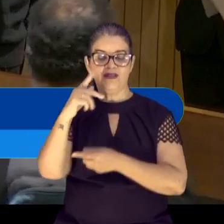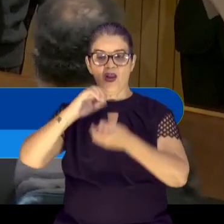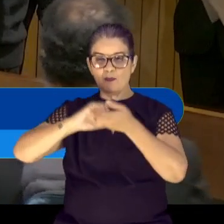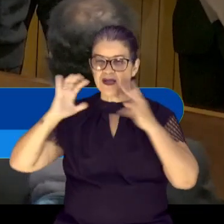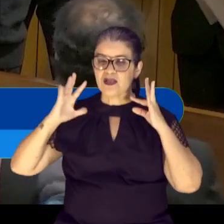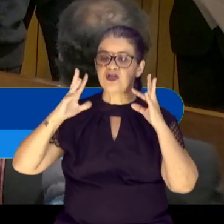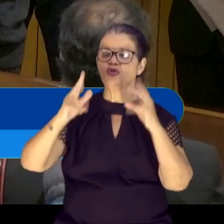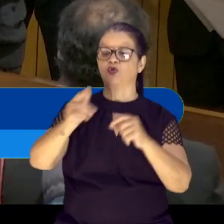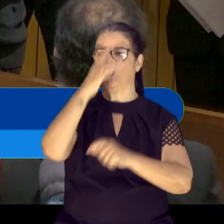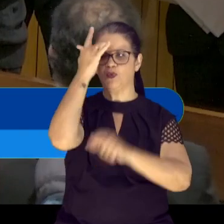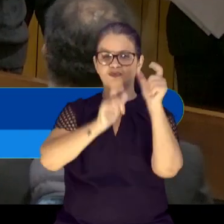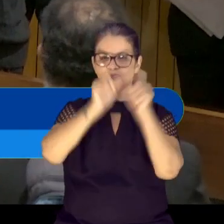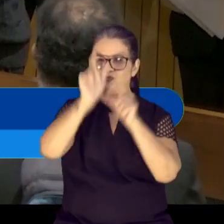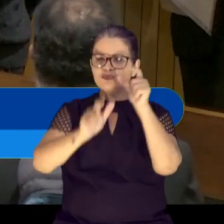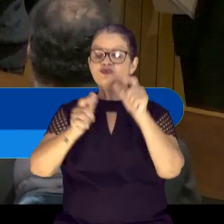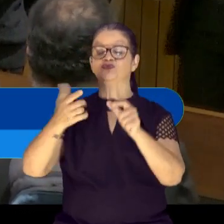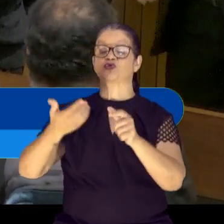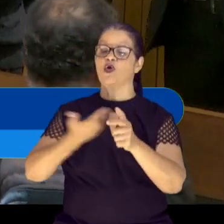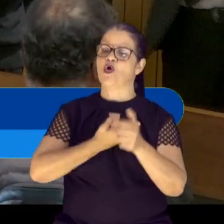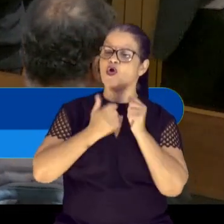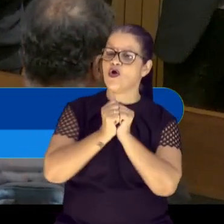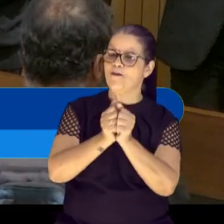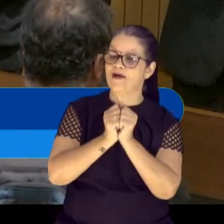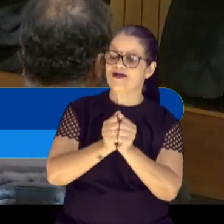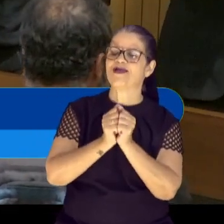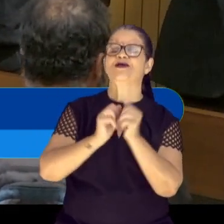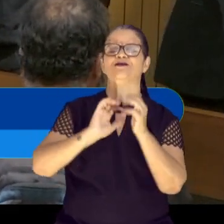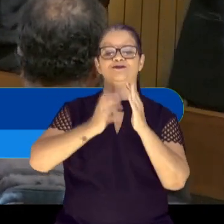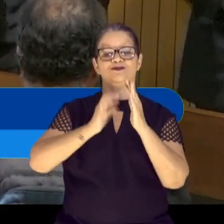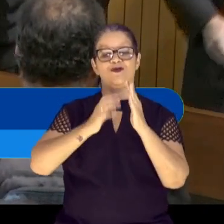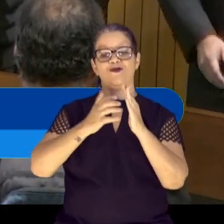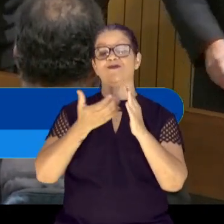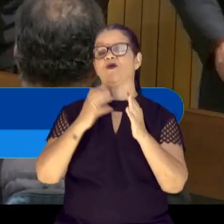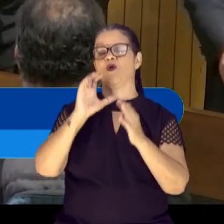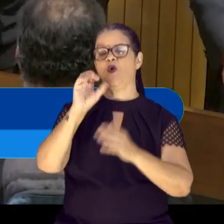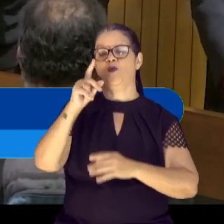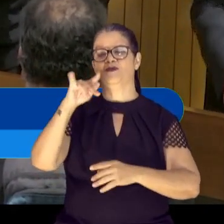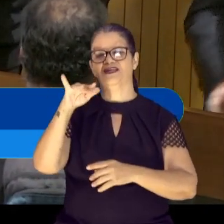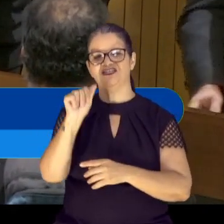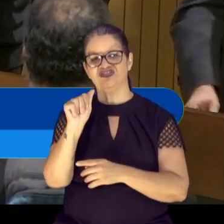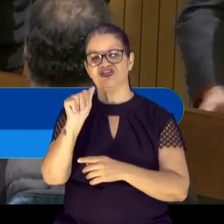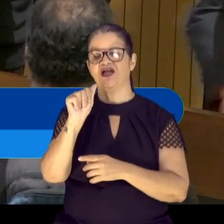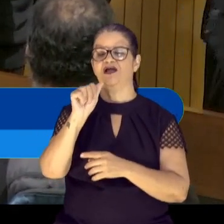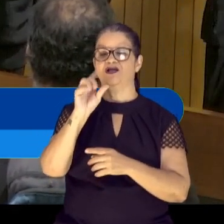os camaradas, companheiros do Partido Comunista do Brasil.